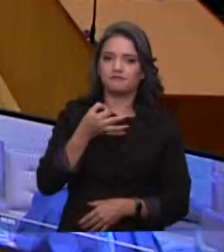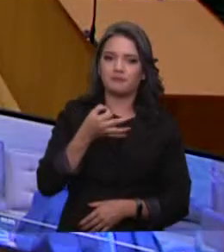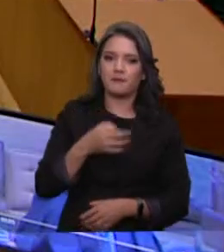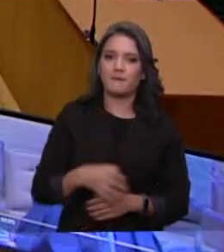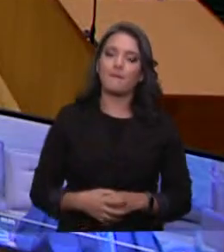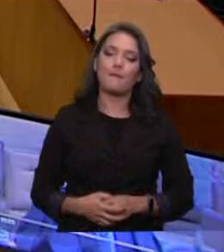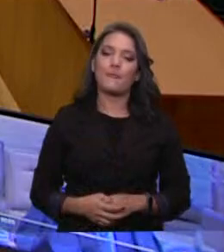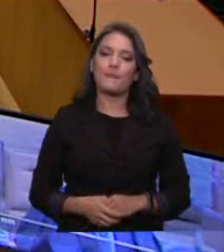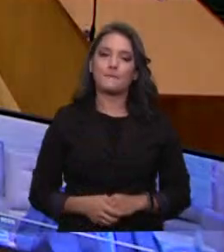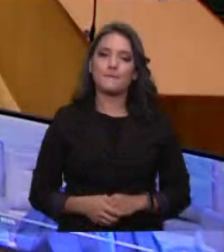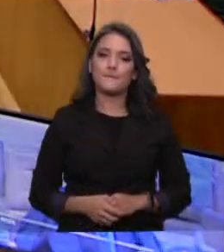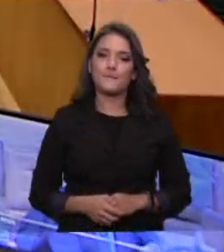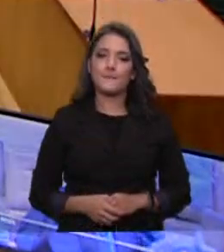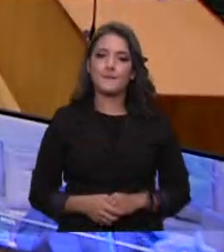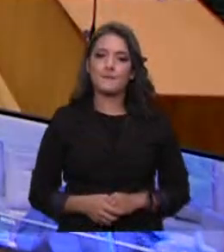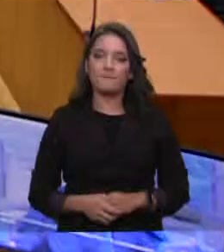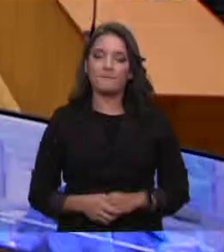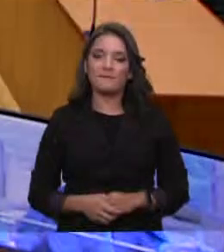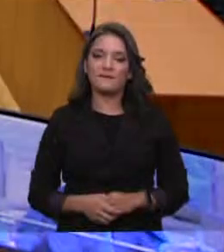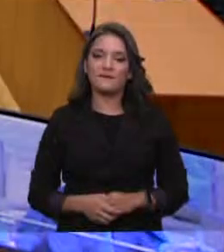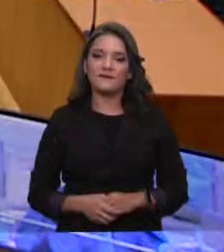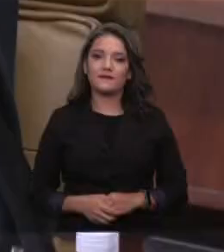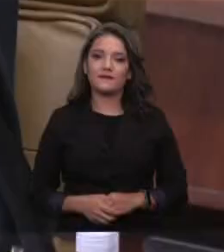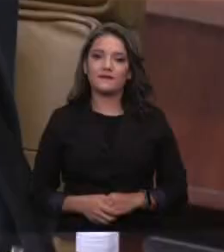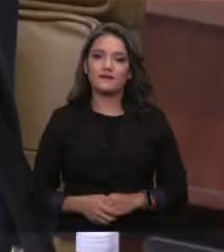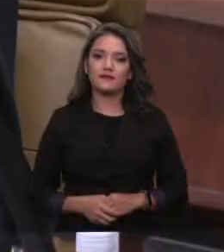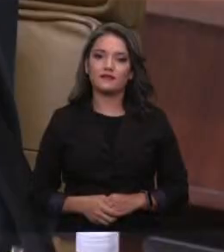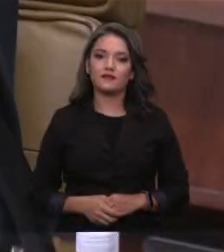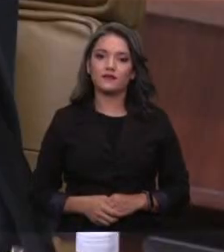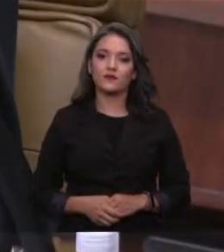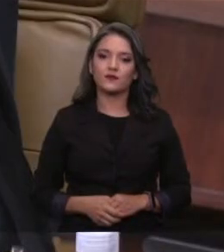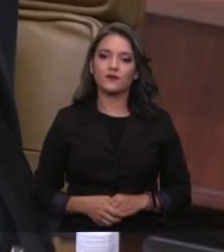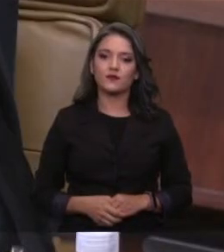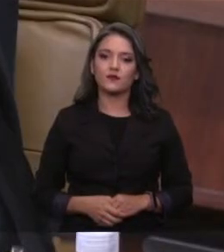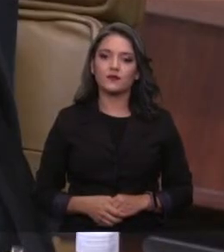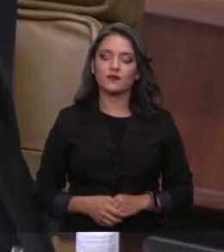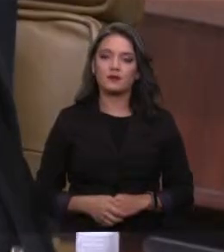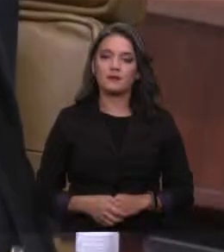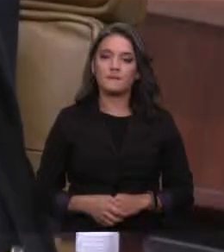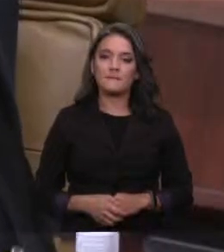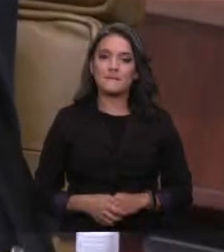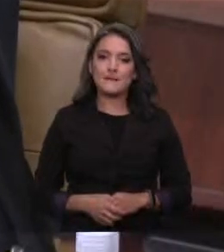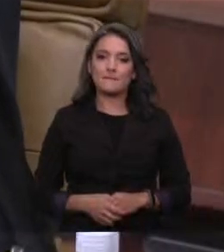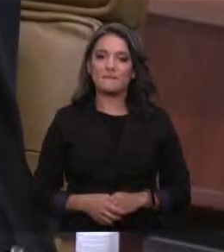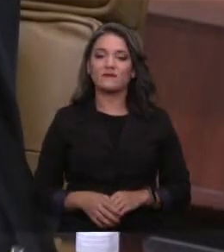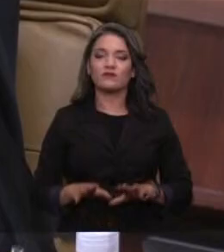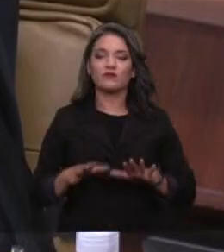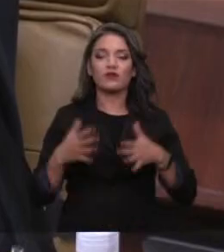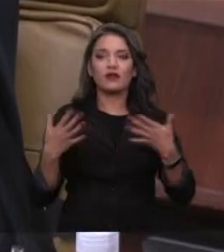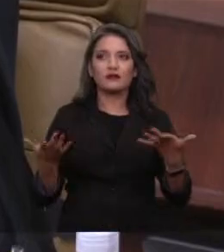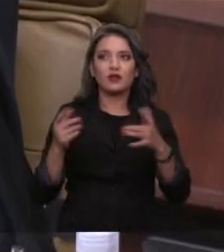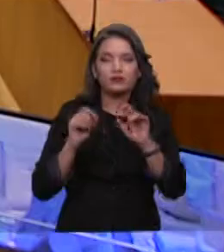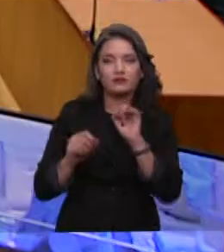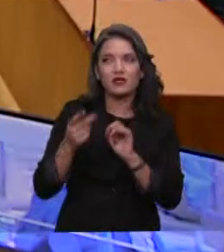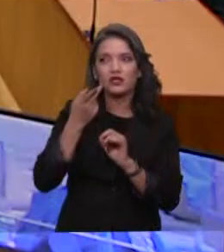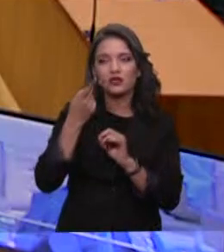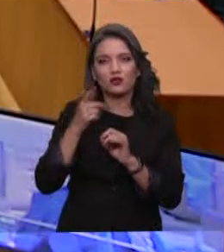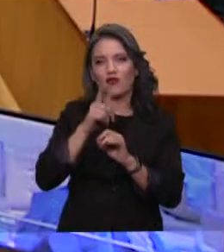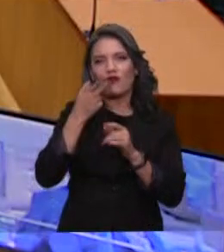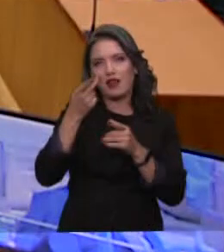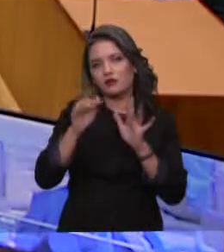Excelência e me permito não refletir sobre a analogia do caso que mencionou. Mas